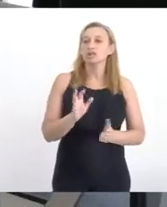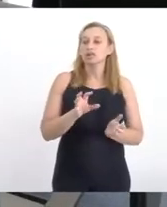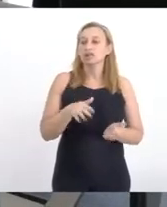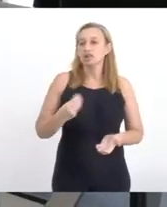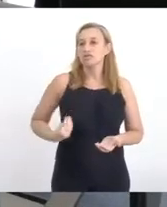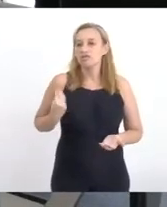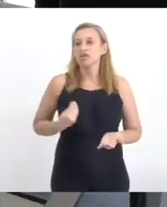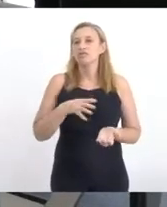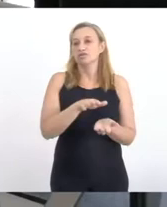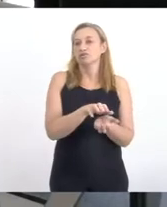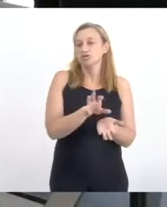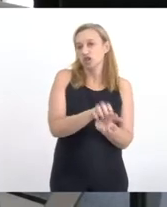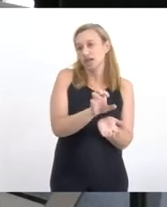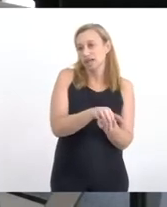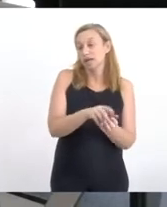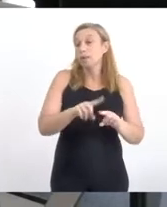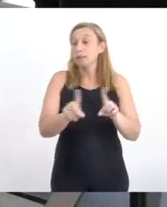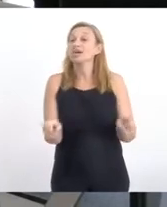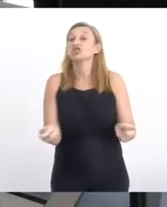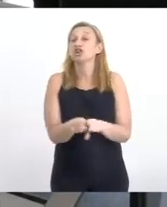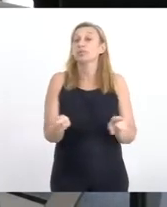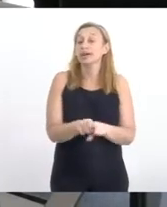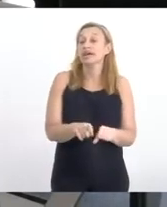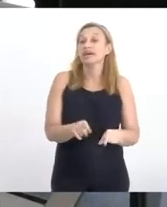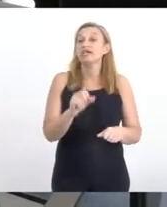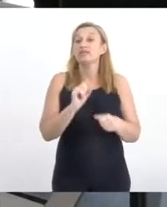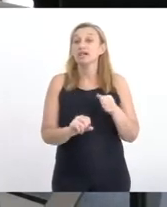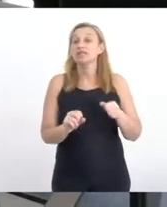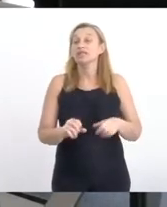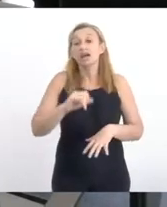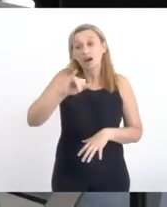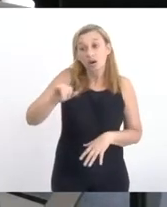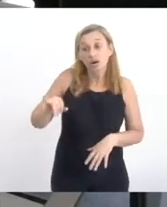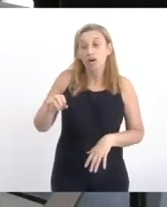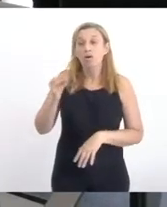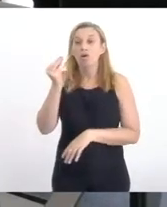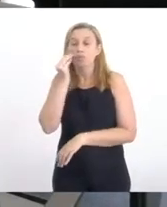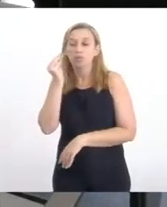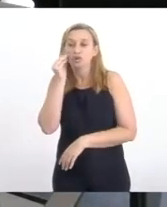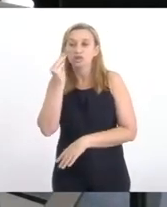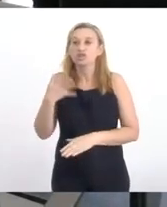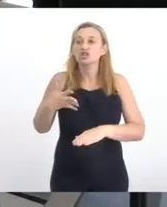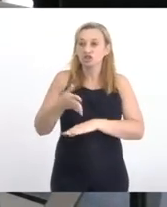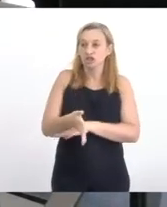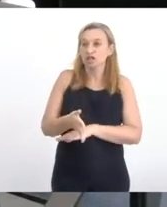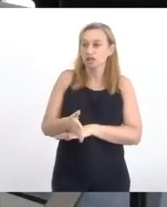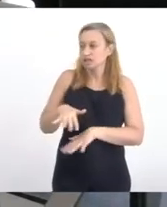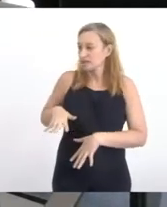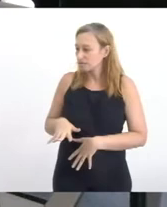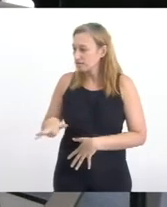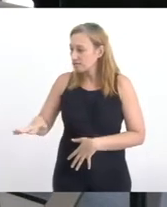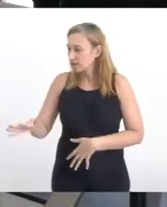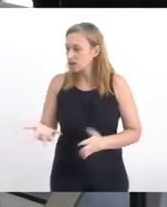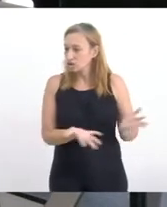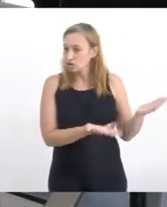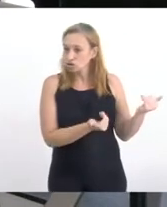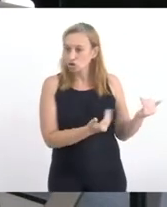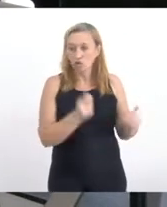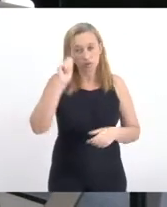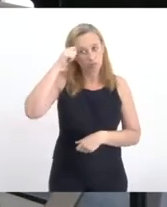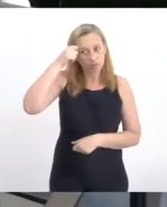Jacarezinho mas também é fazer com que a oportunidade chega é esse jovens